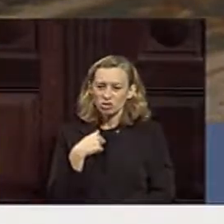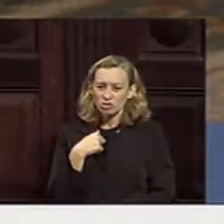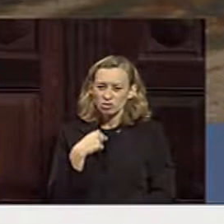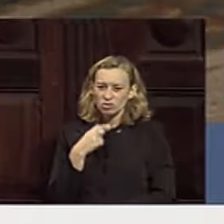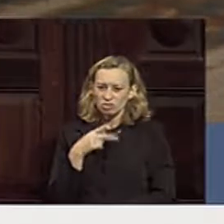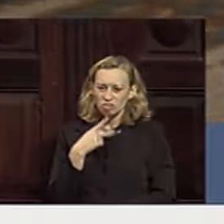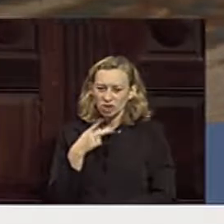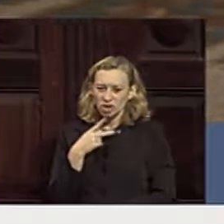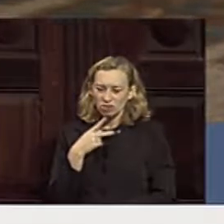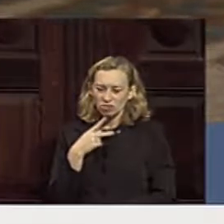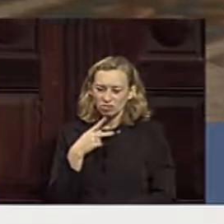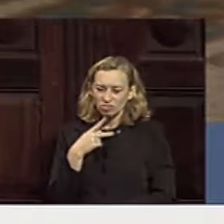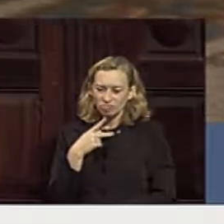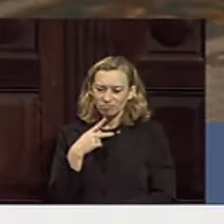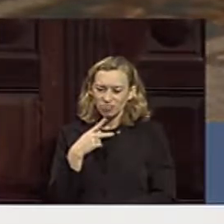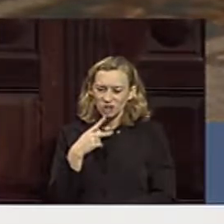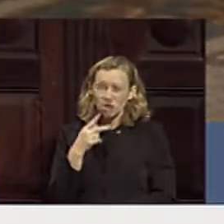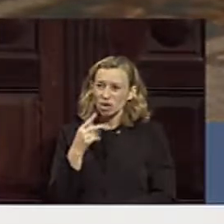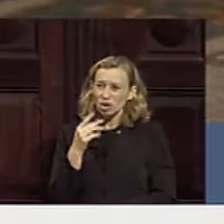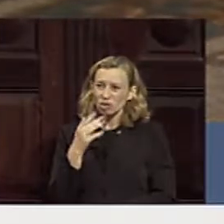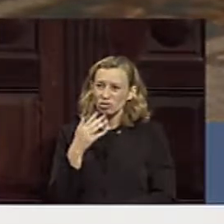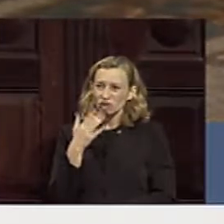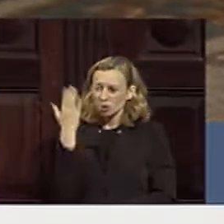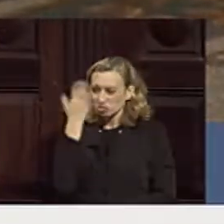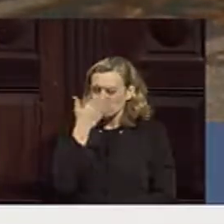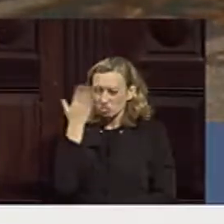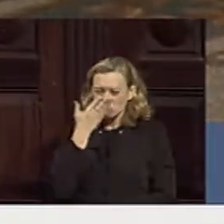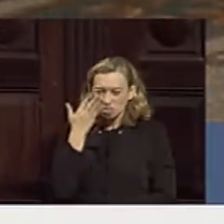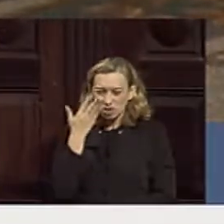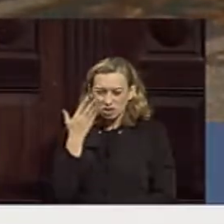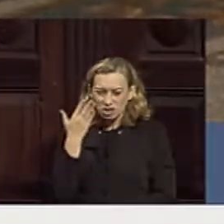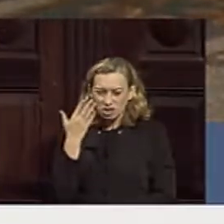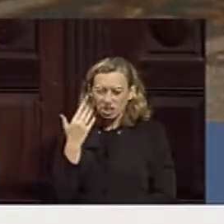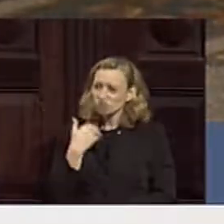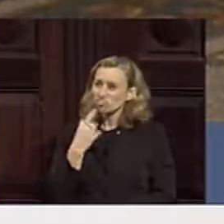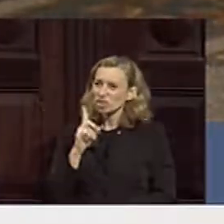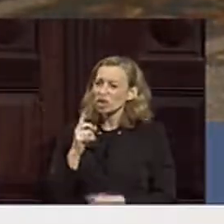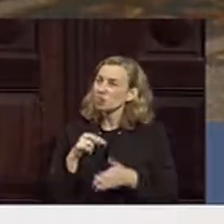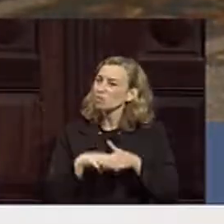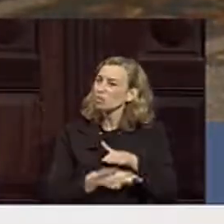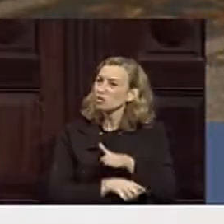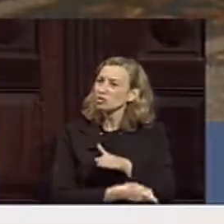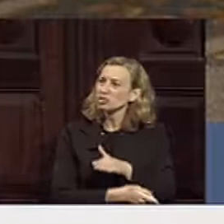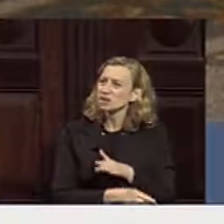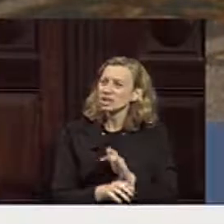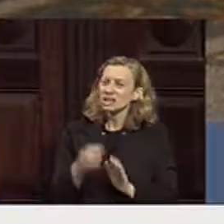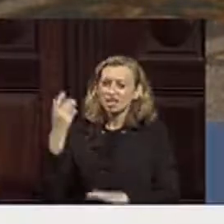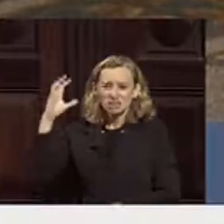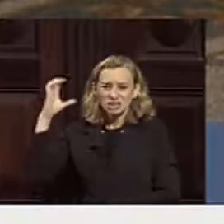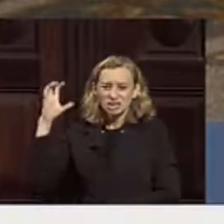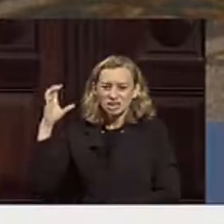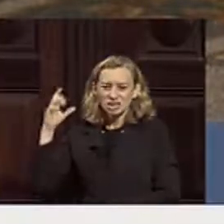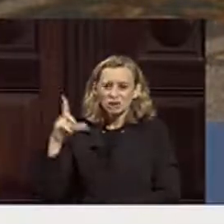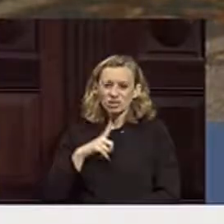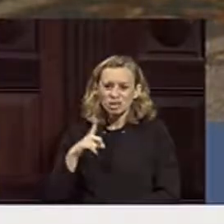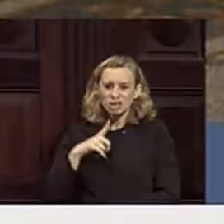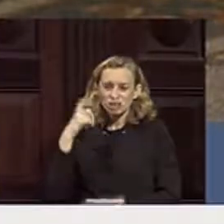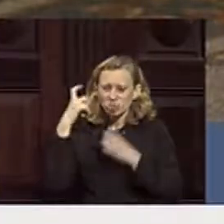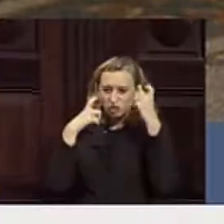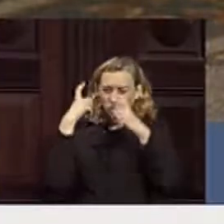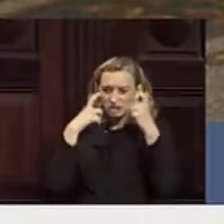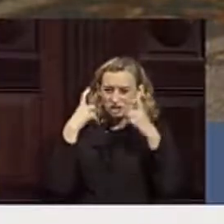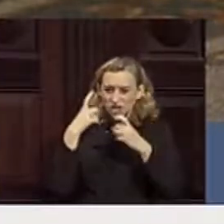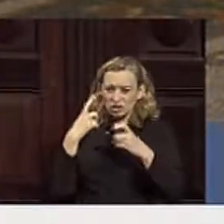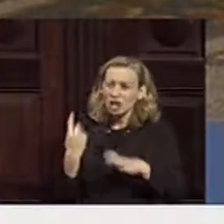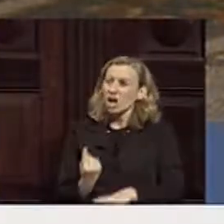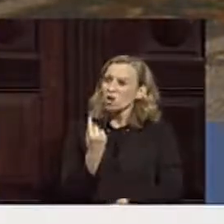como aprofundá-lo. Questão do hospital psiquiátrico, apesar de compreender que Niterói ainda tem essa preocupação por ser a única